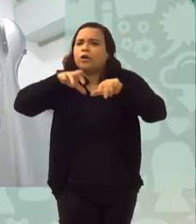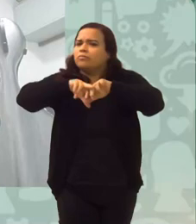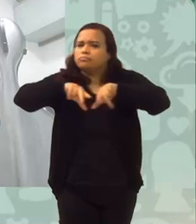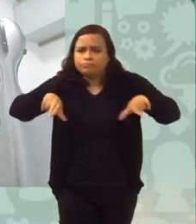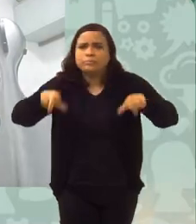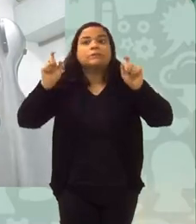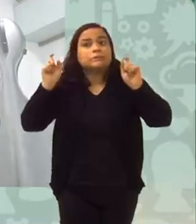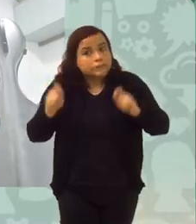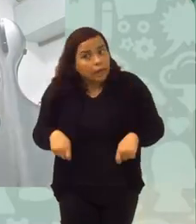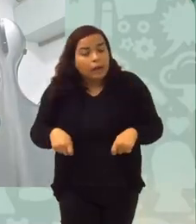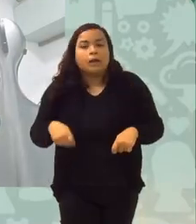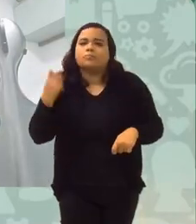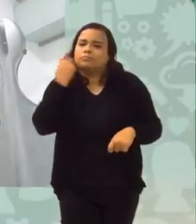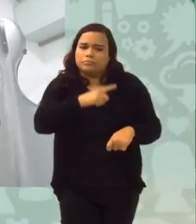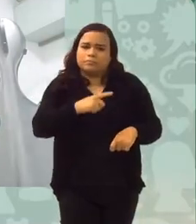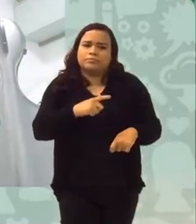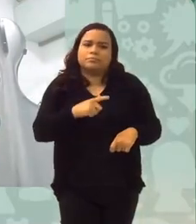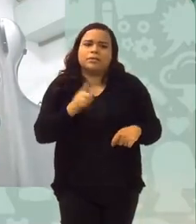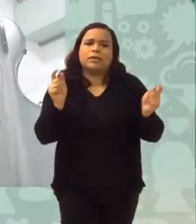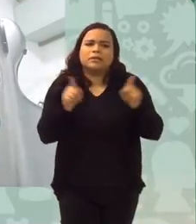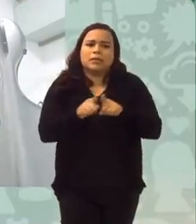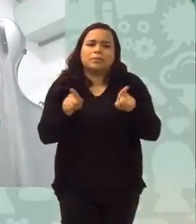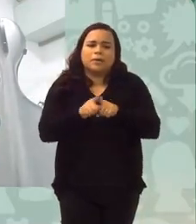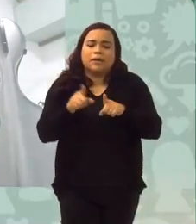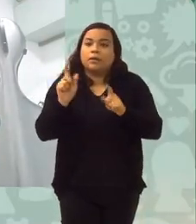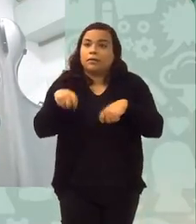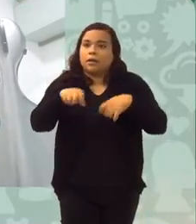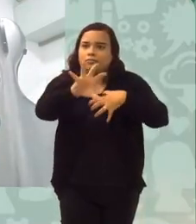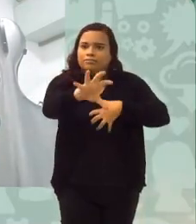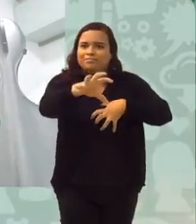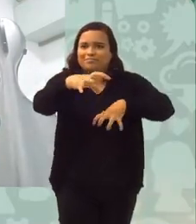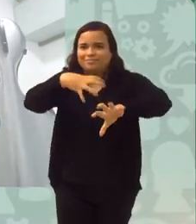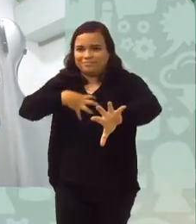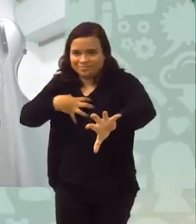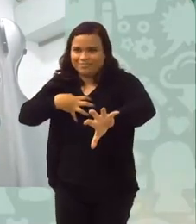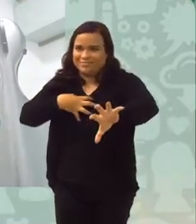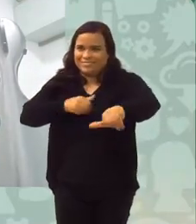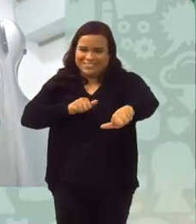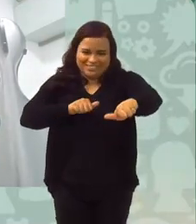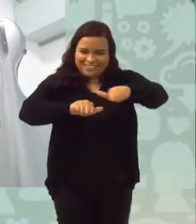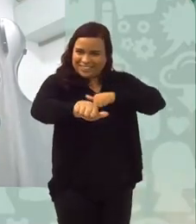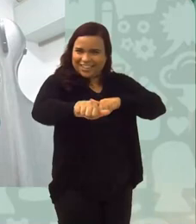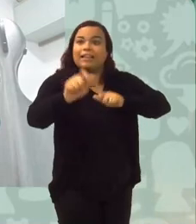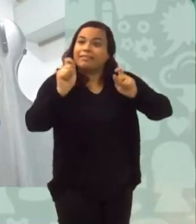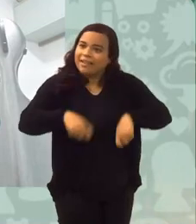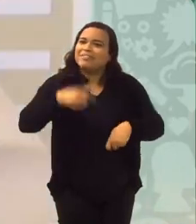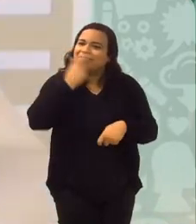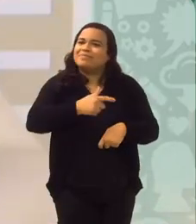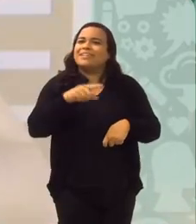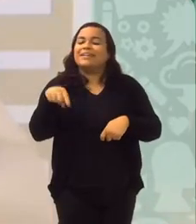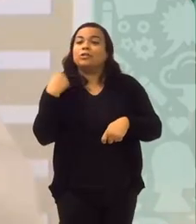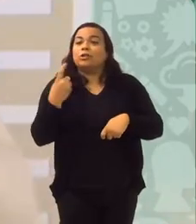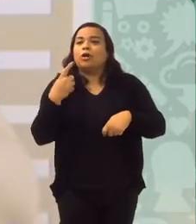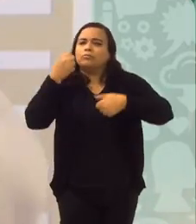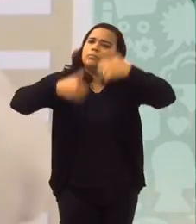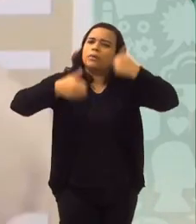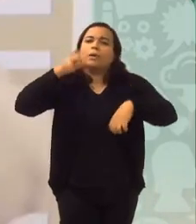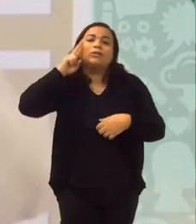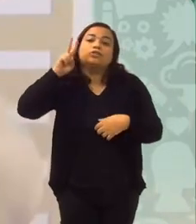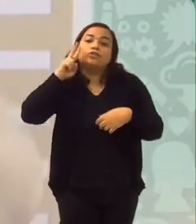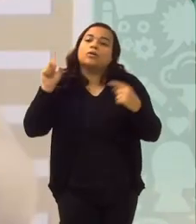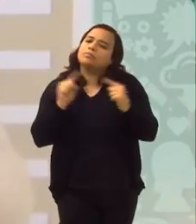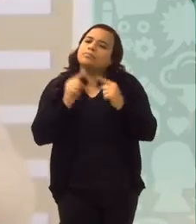a resolver muitos conflitos, né? A se colocar no lugar do outro. Então, assim, a